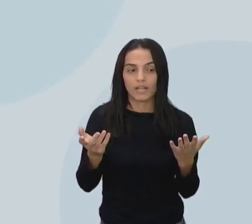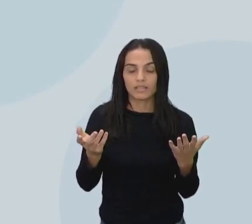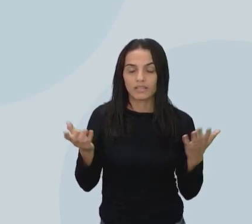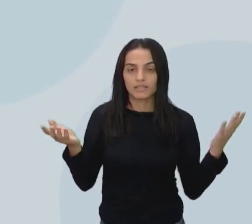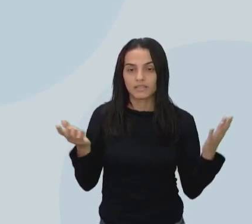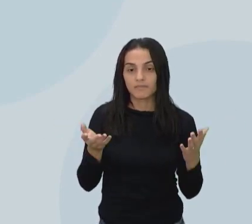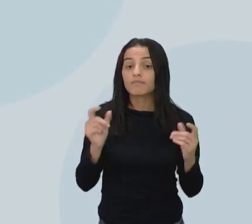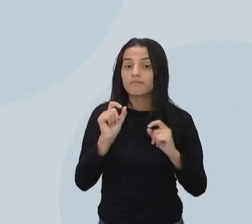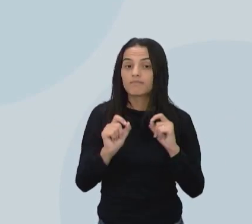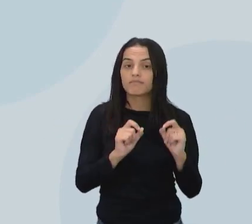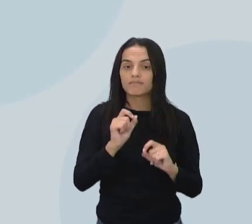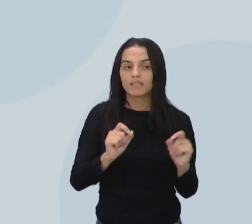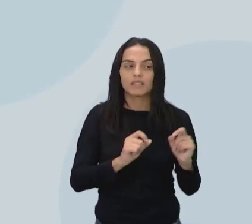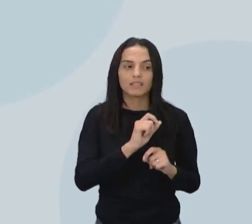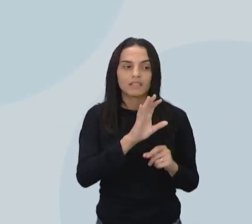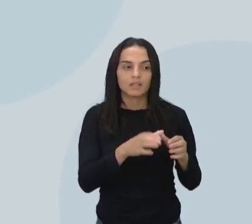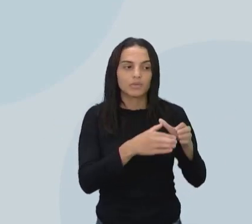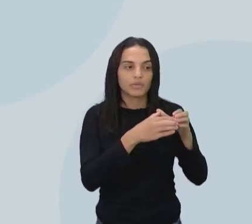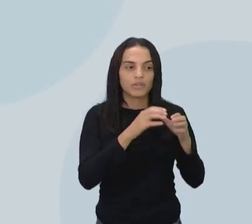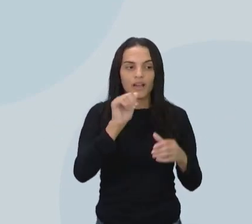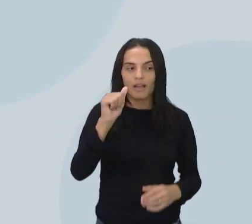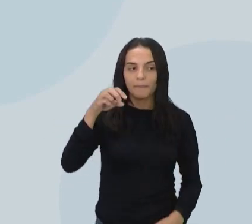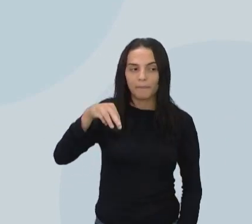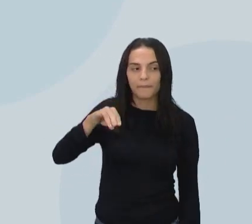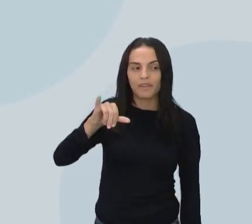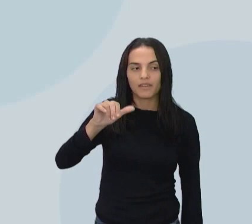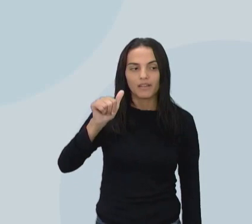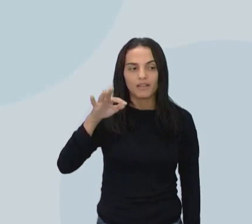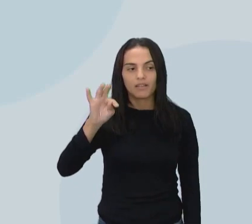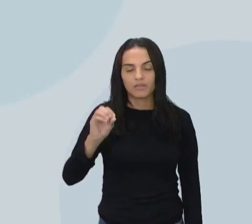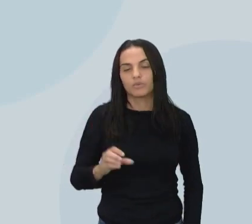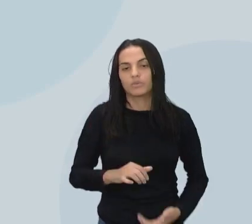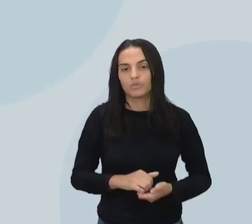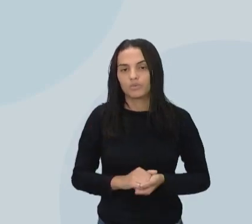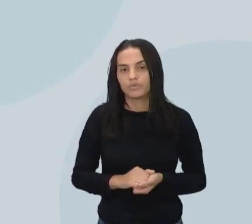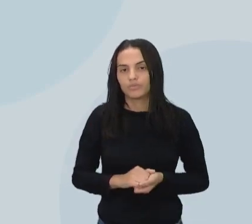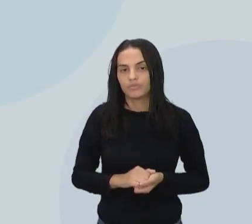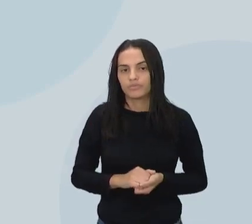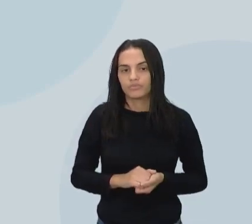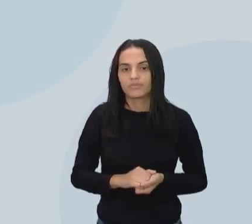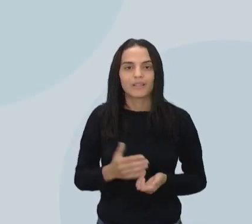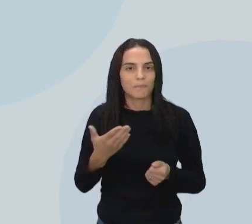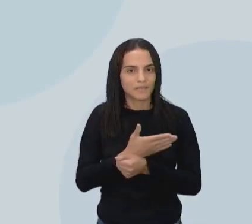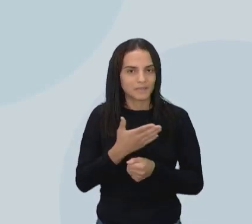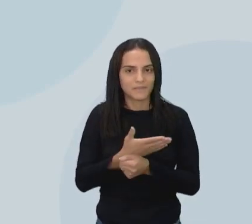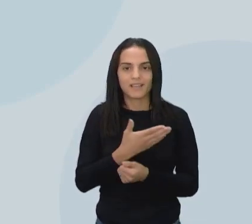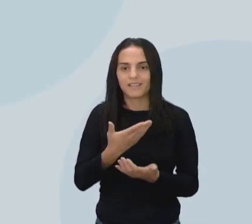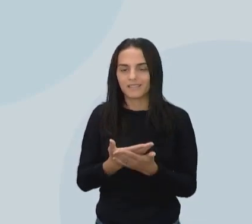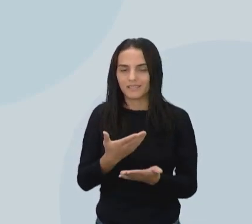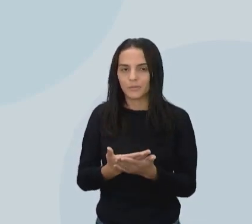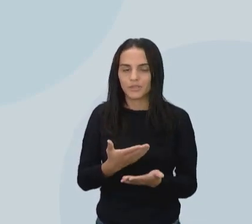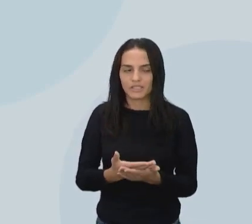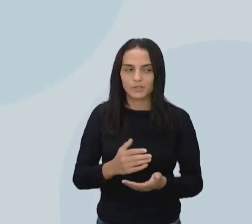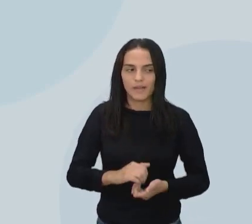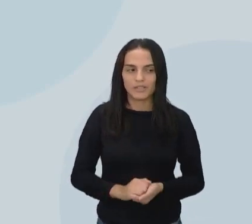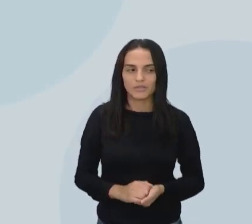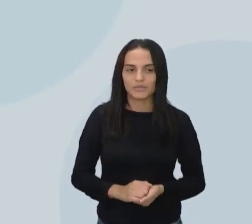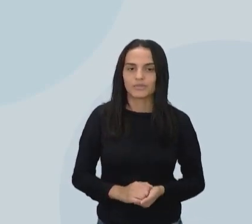o que constitui o amianto. Nossa, bem interessante. Olha, a melhor coisa é ter vindo participar dessa aula. Estou aprendendo um monte de